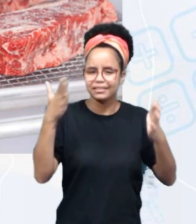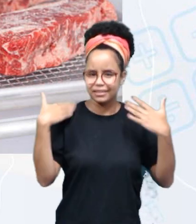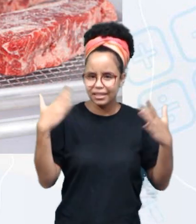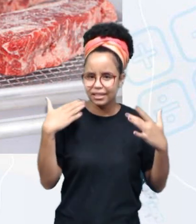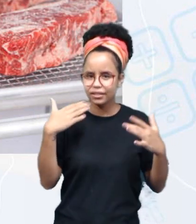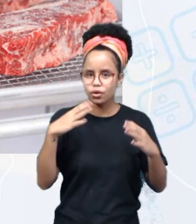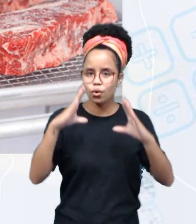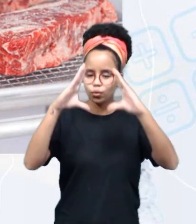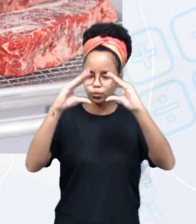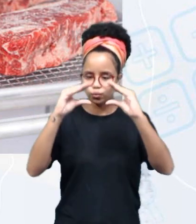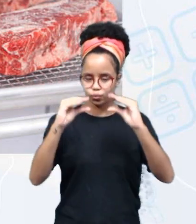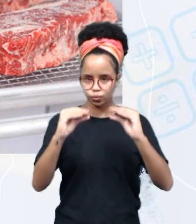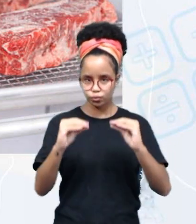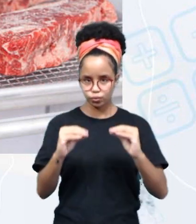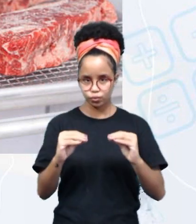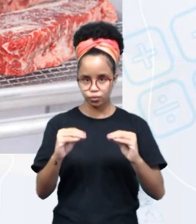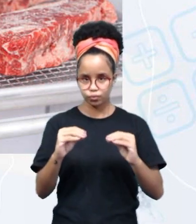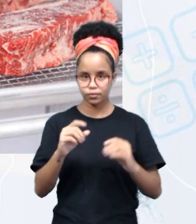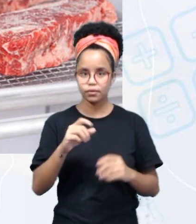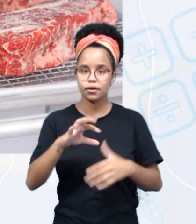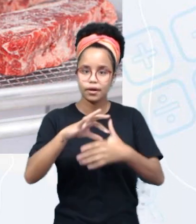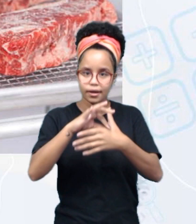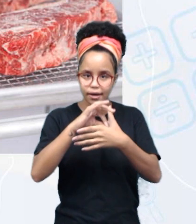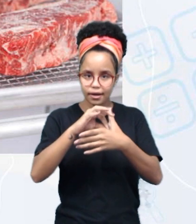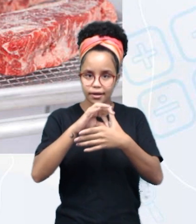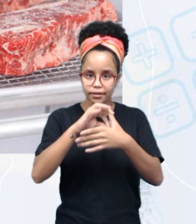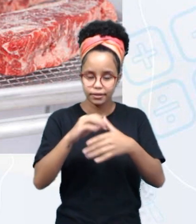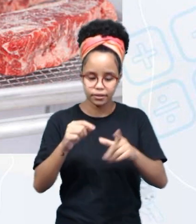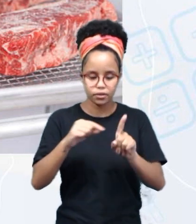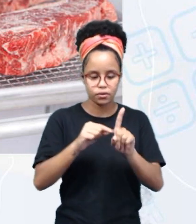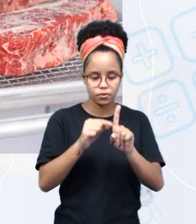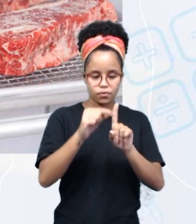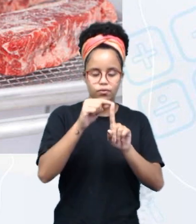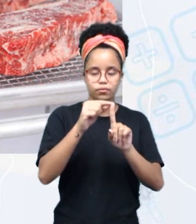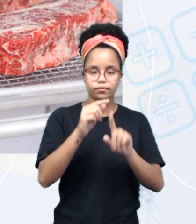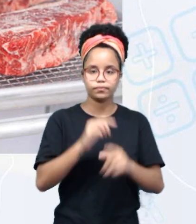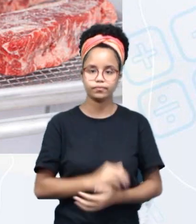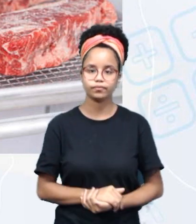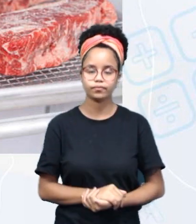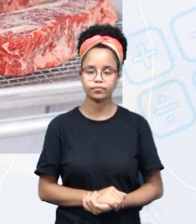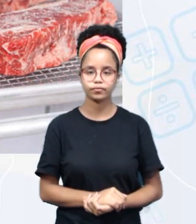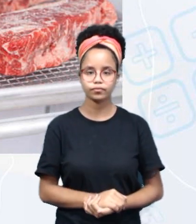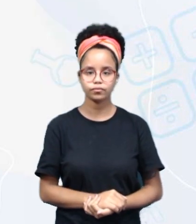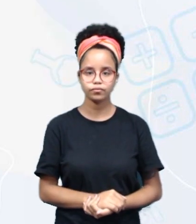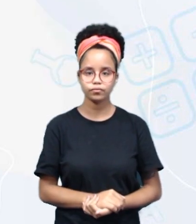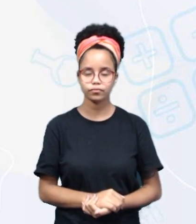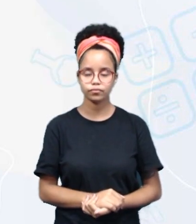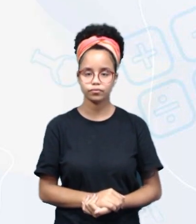temperatura da carne aumente, até chegarem ao equilíbrio químico.